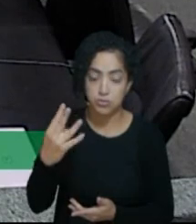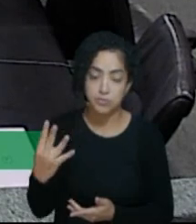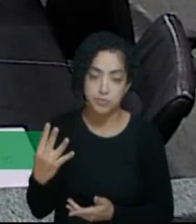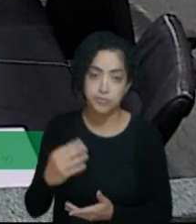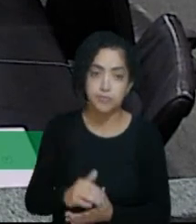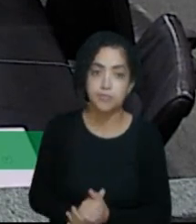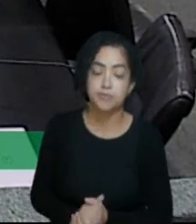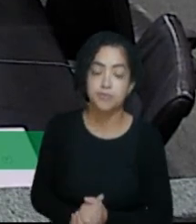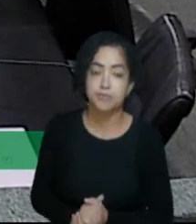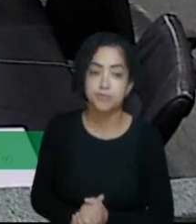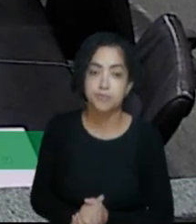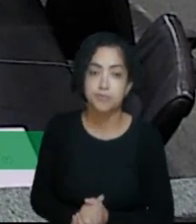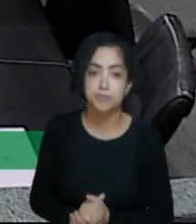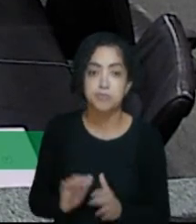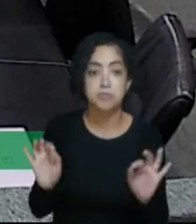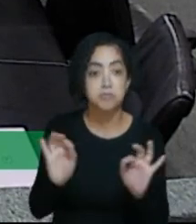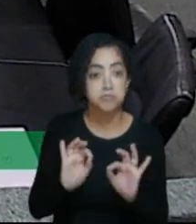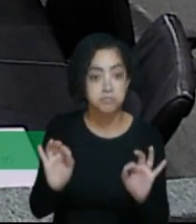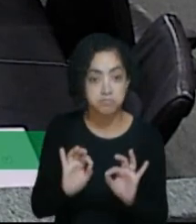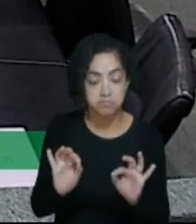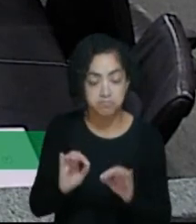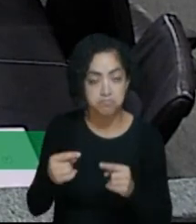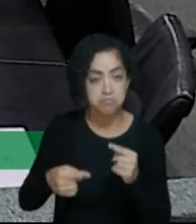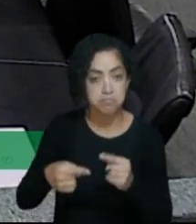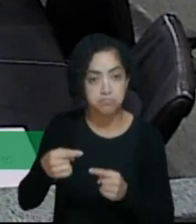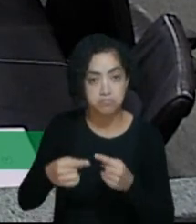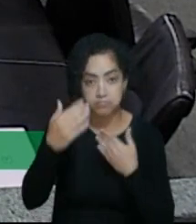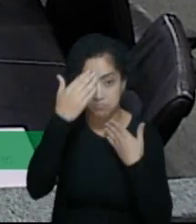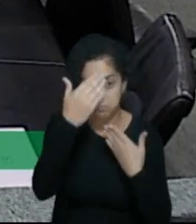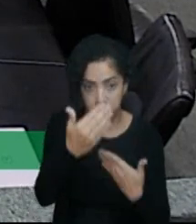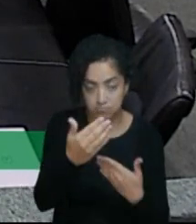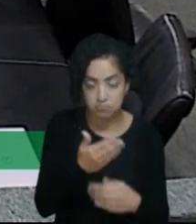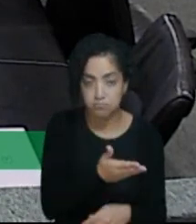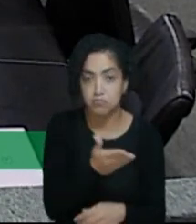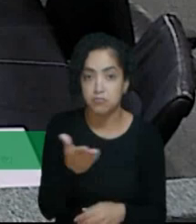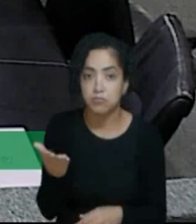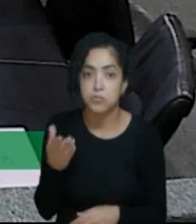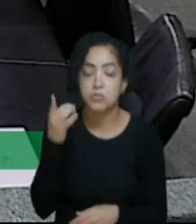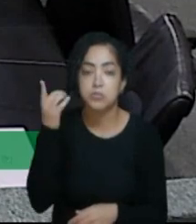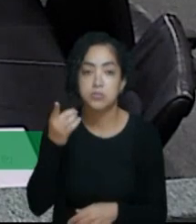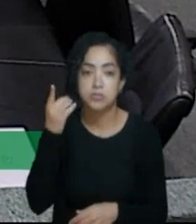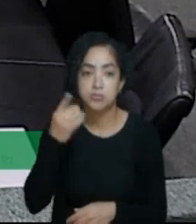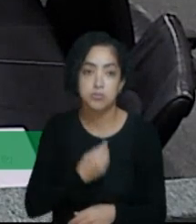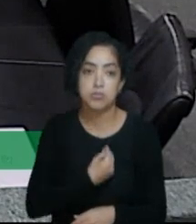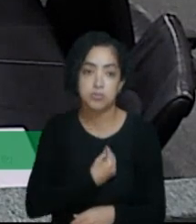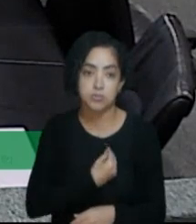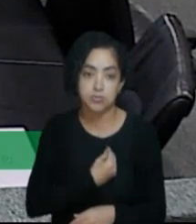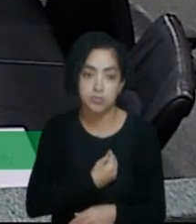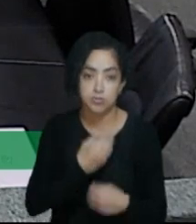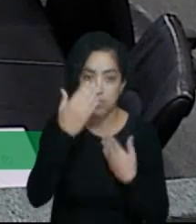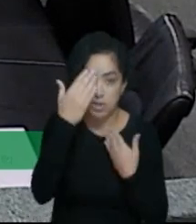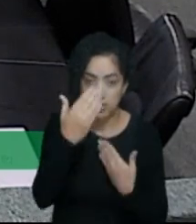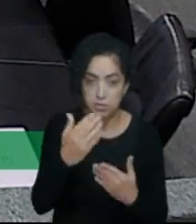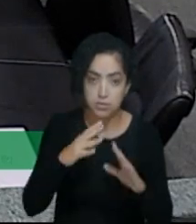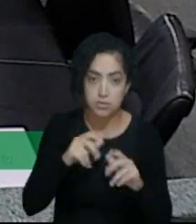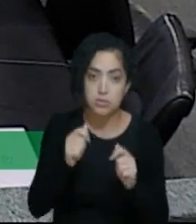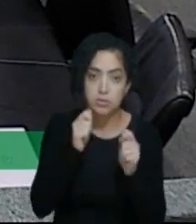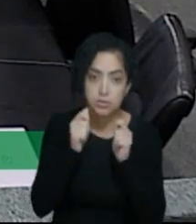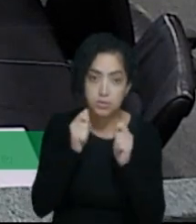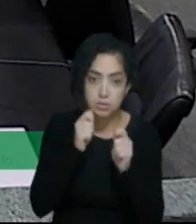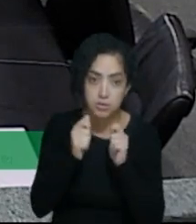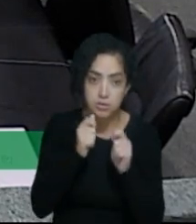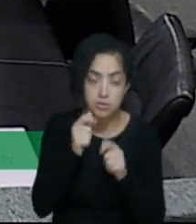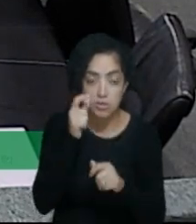ccj nada vendo mais a tratar agradeça aos colegas deputados aqui presentes agradeço toda a assessoria e todos que nos